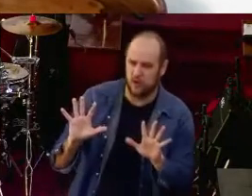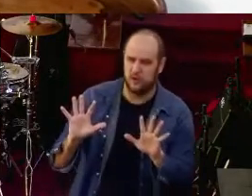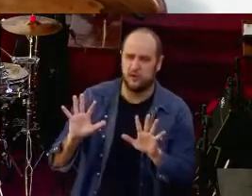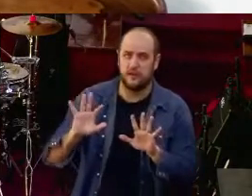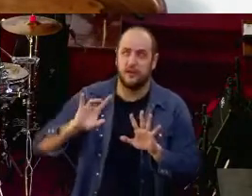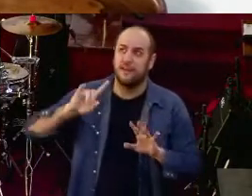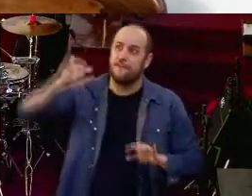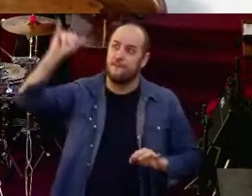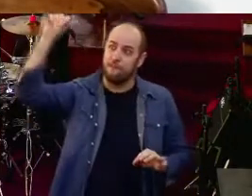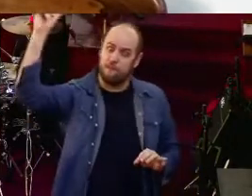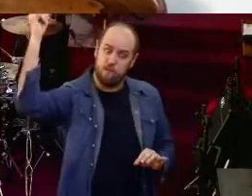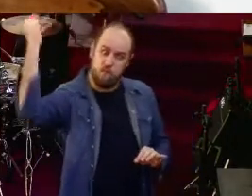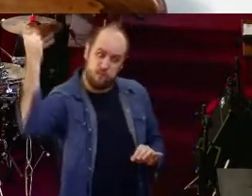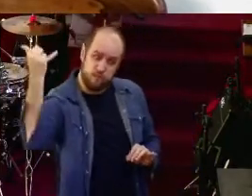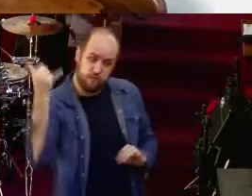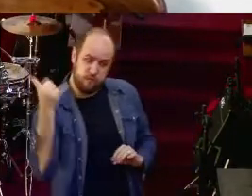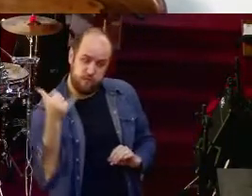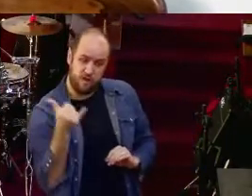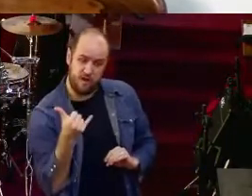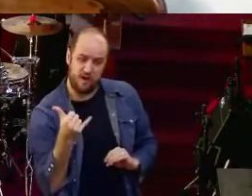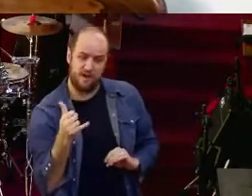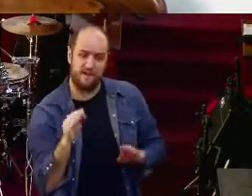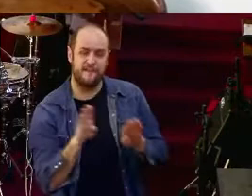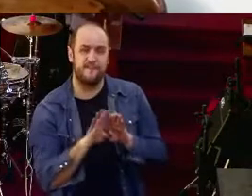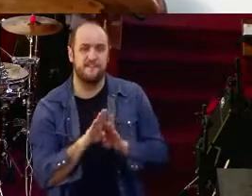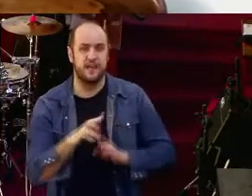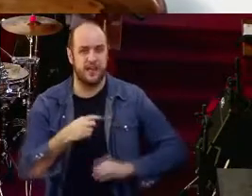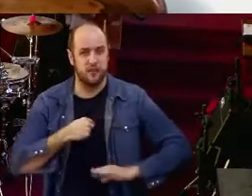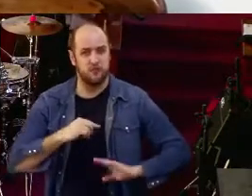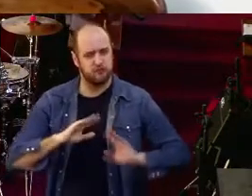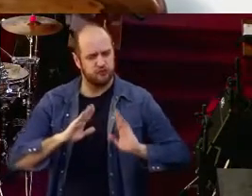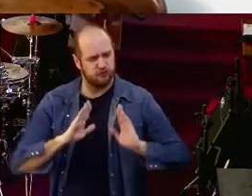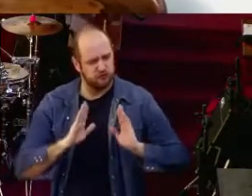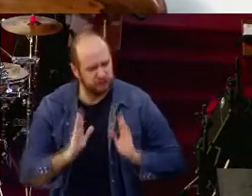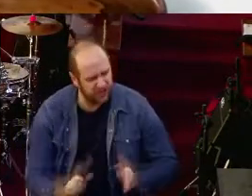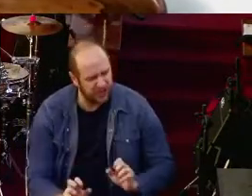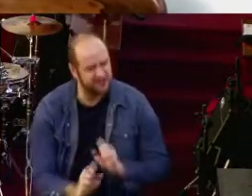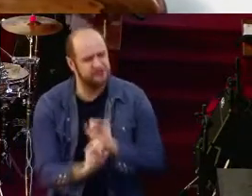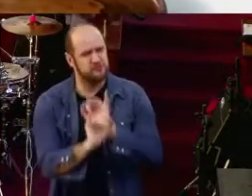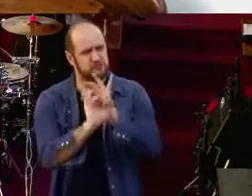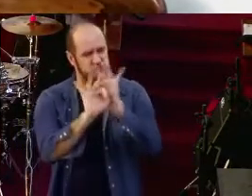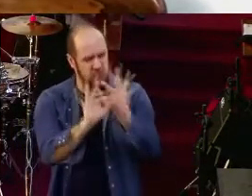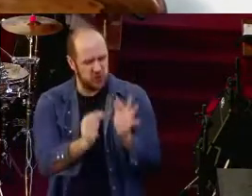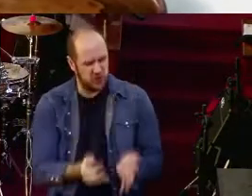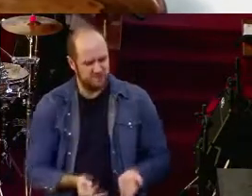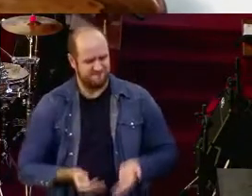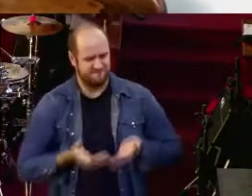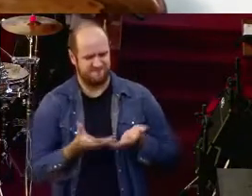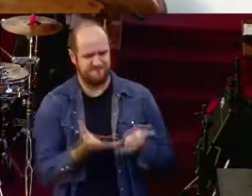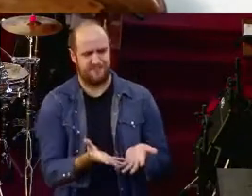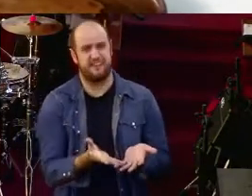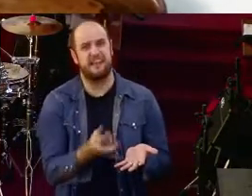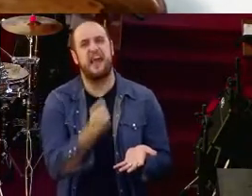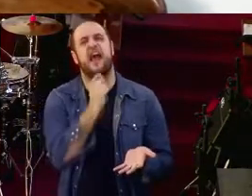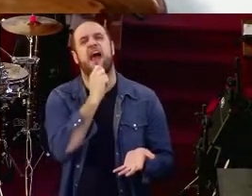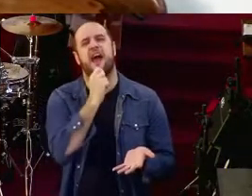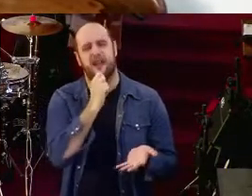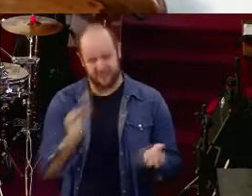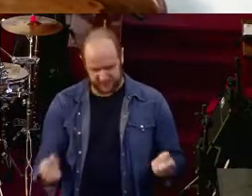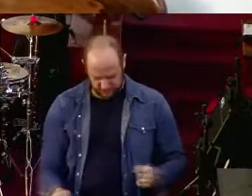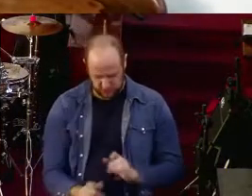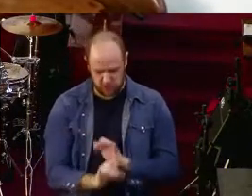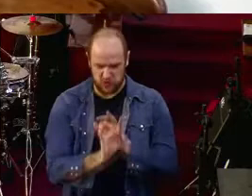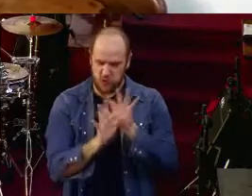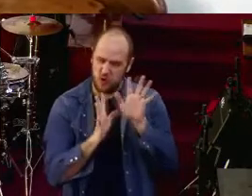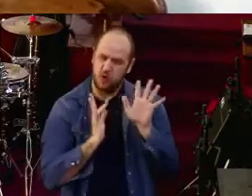do céu que diz assim, eu já te glorifiquei, e ainda te